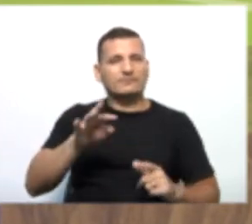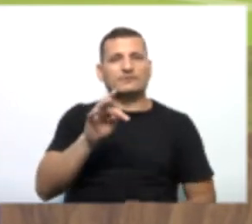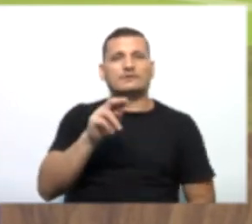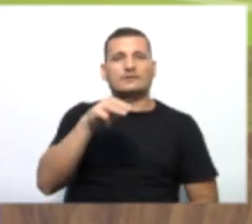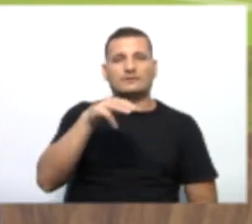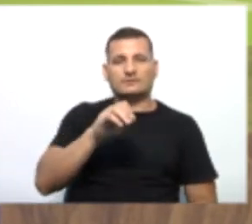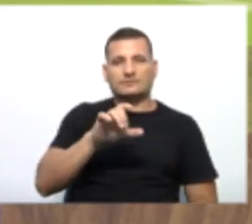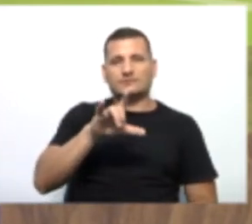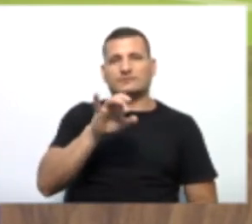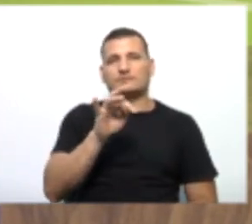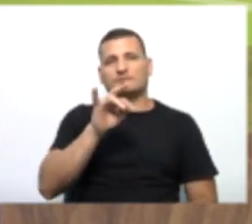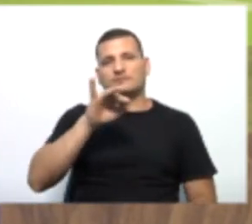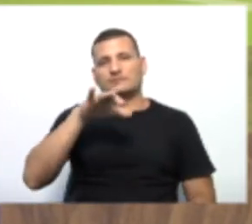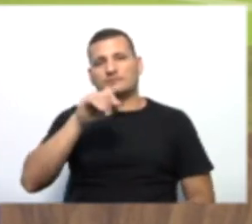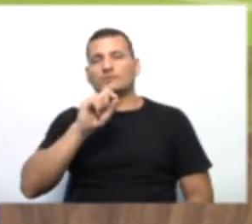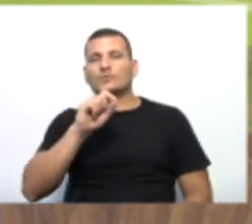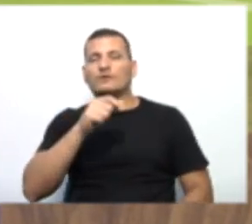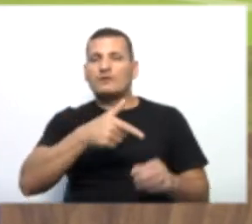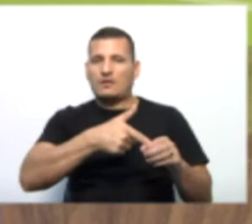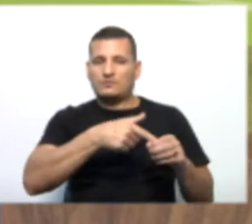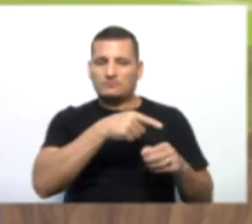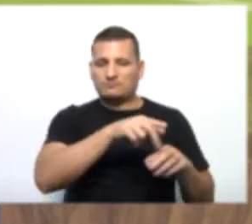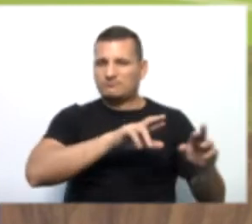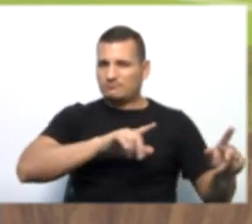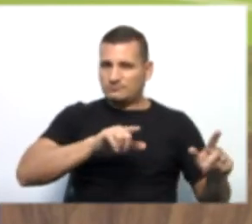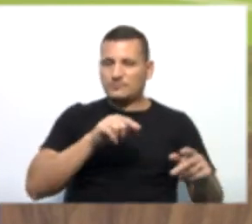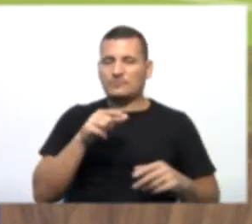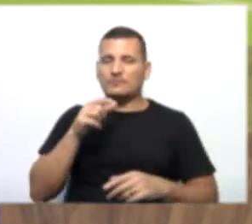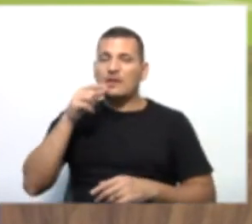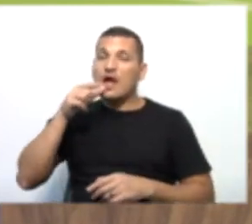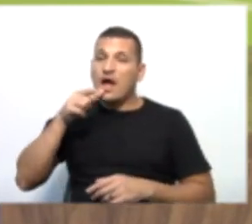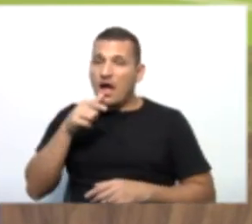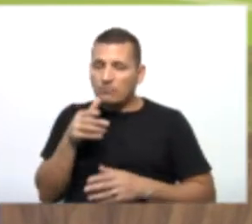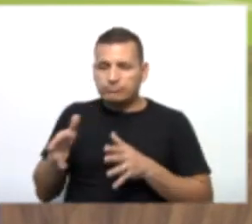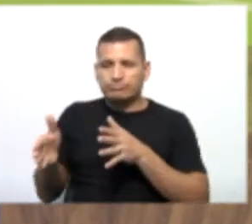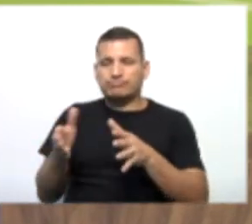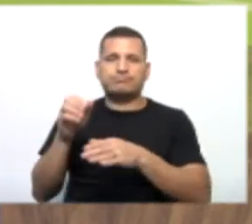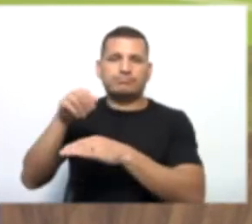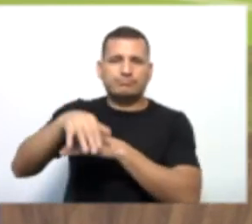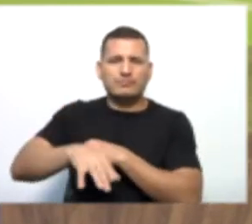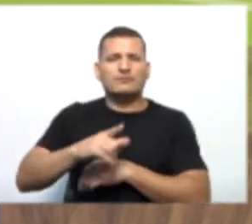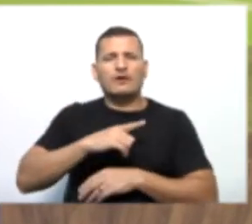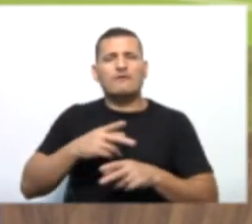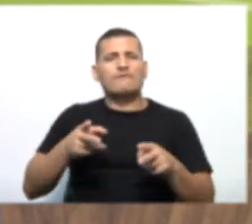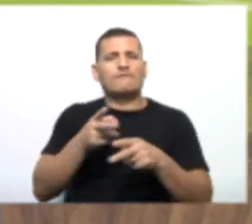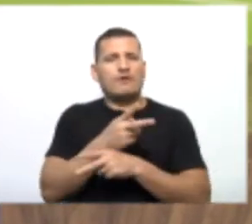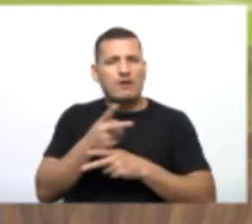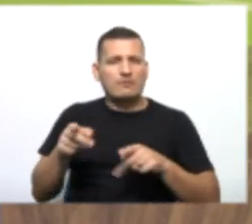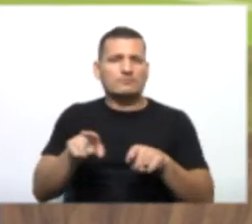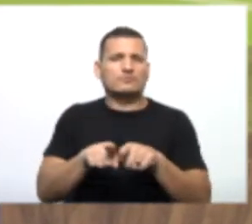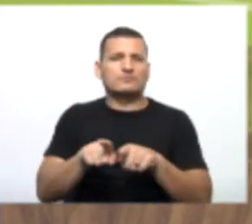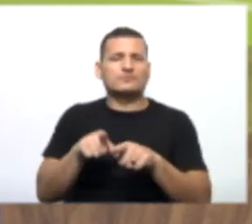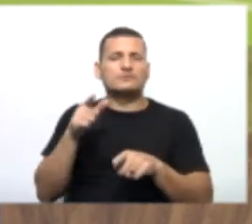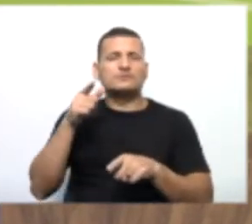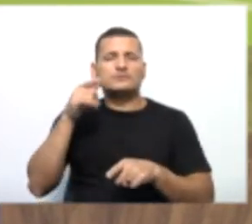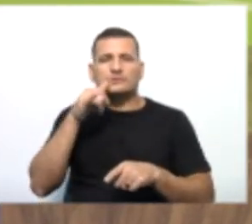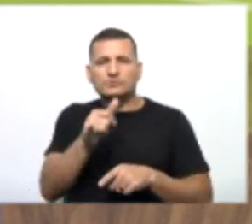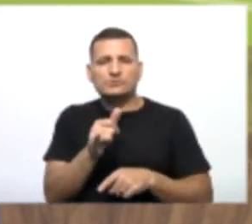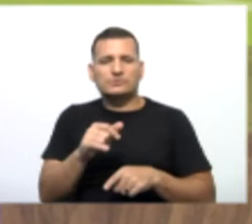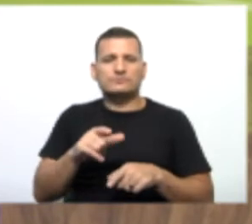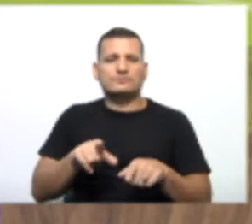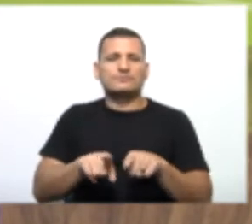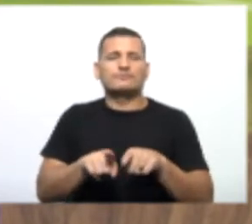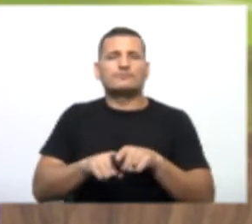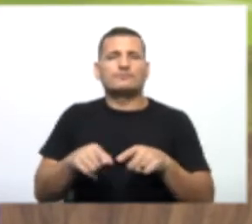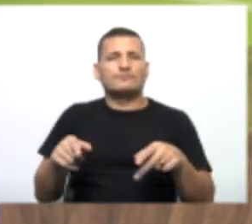lá movidas a combustível. E nós temos também aí a energia eólica e várias outras existentes. Imagina aí o vento. o vento